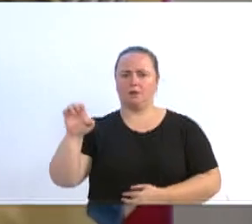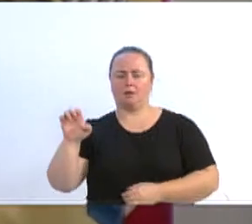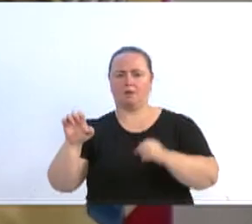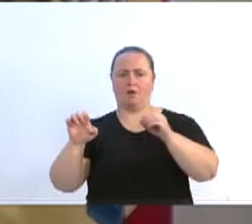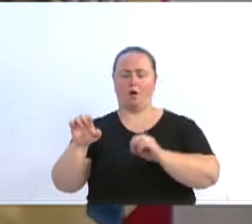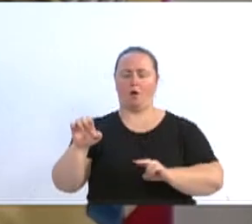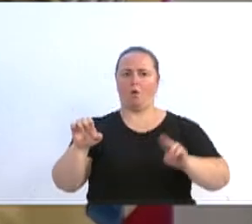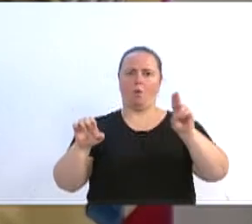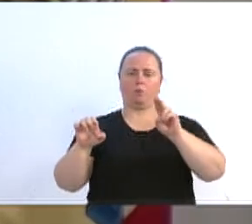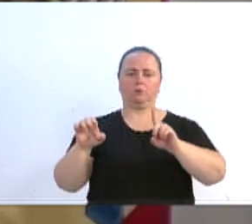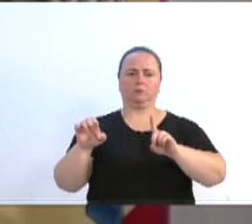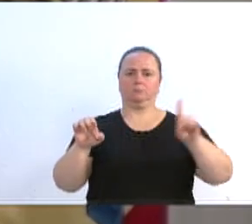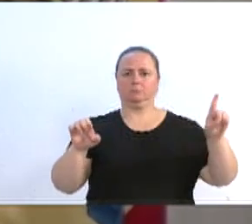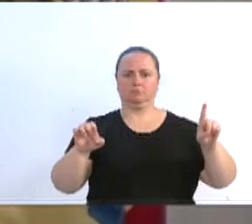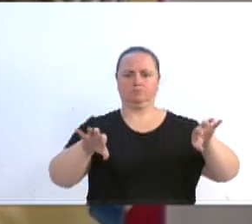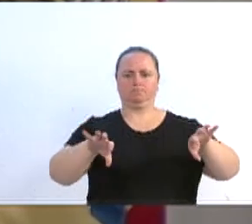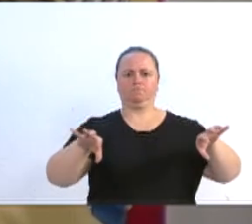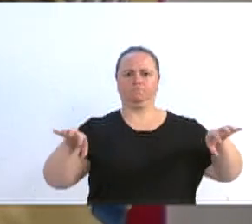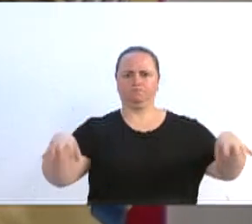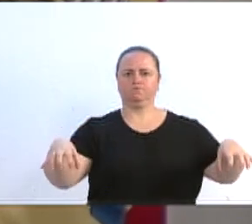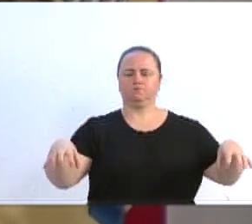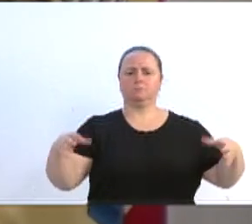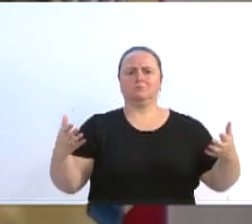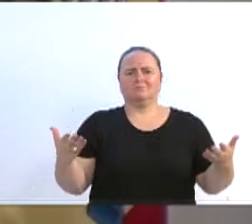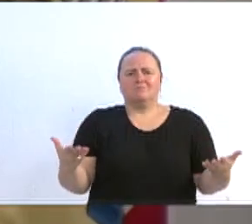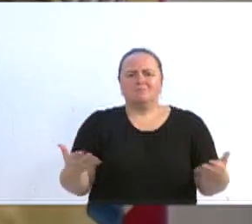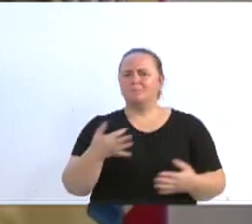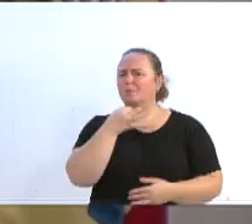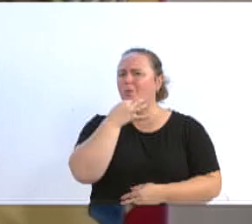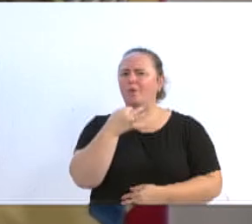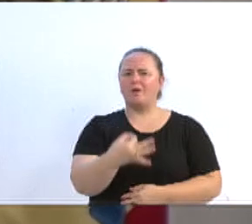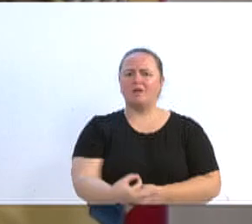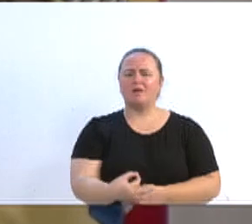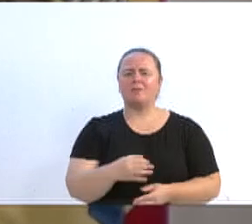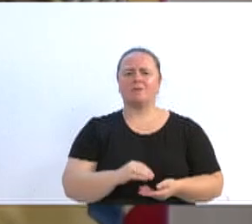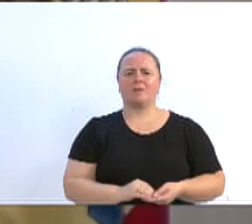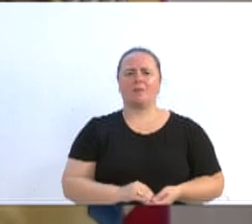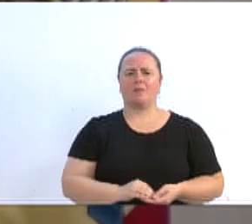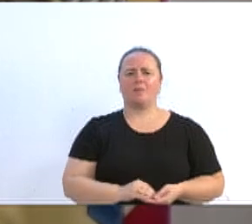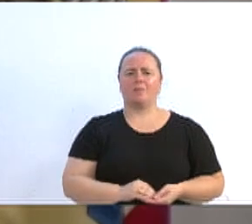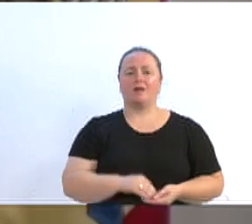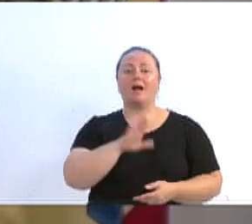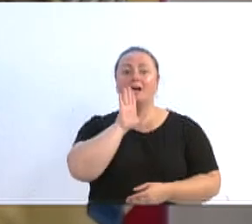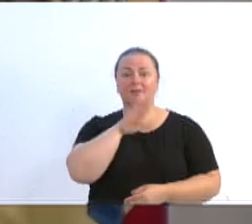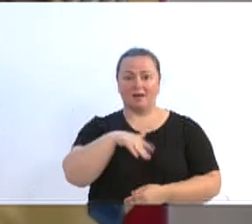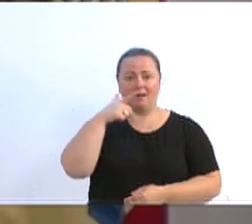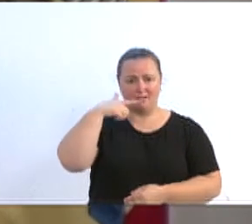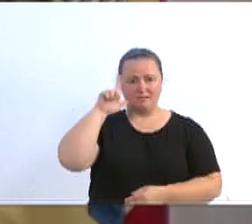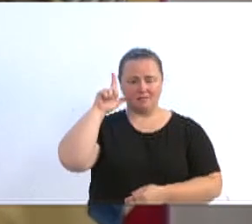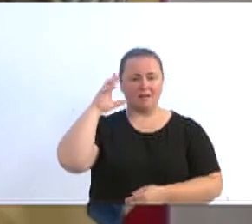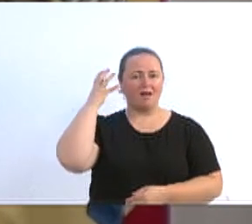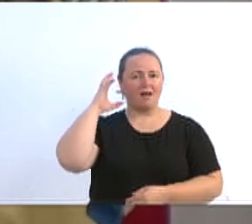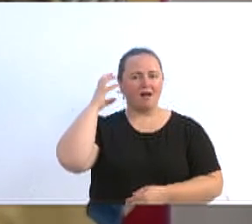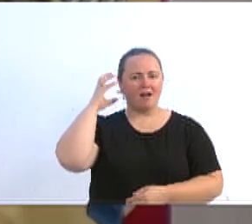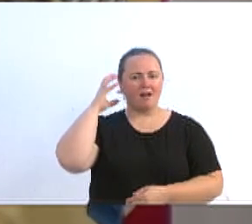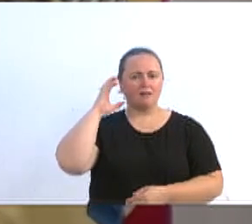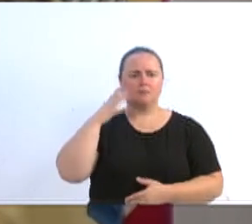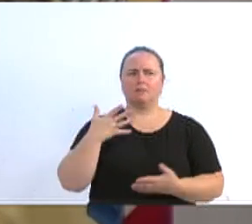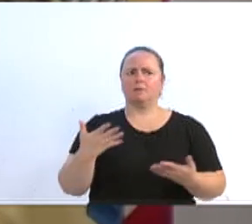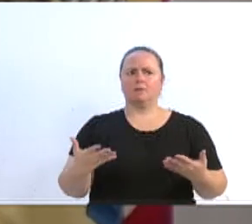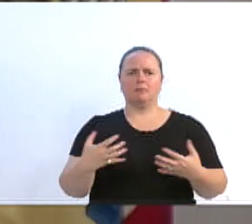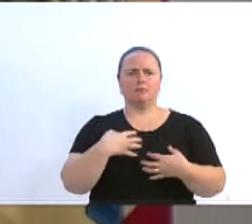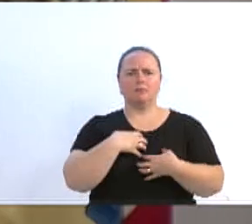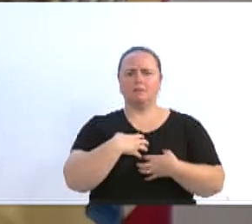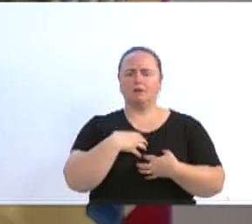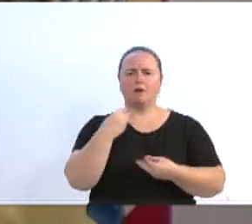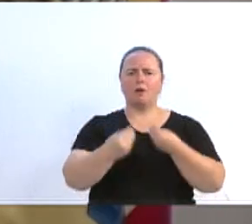direita. E é horrível. Ontem eu ouvi a rádio durante a tarde e era horrível. Posições extremadas de todos